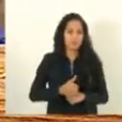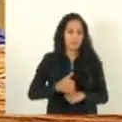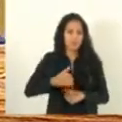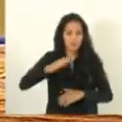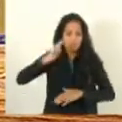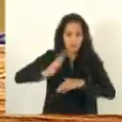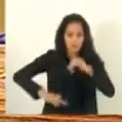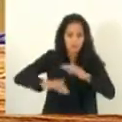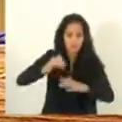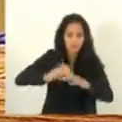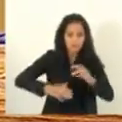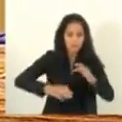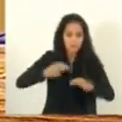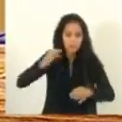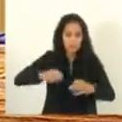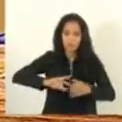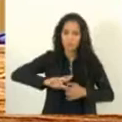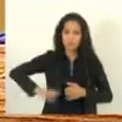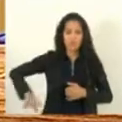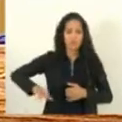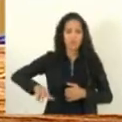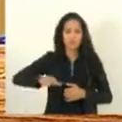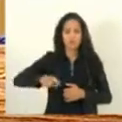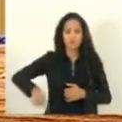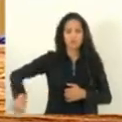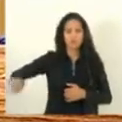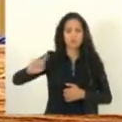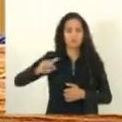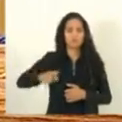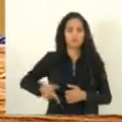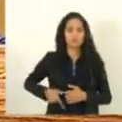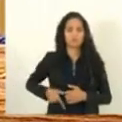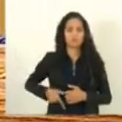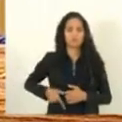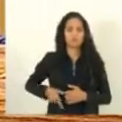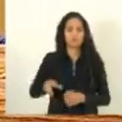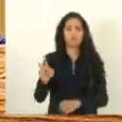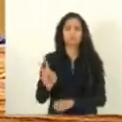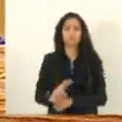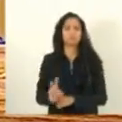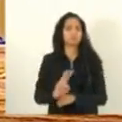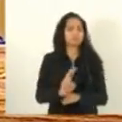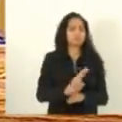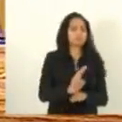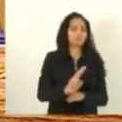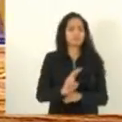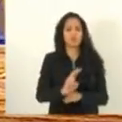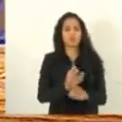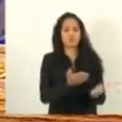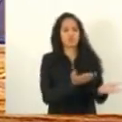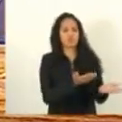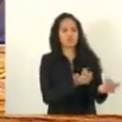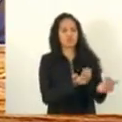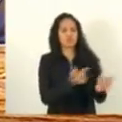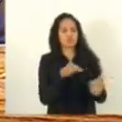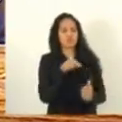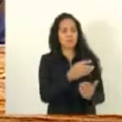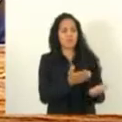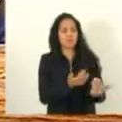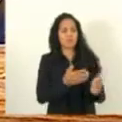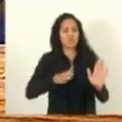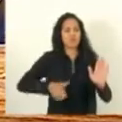profissionais fazendo escolta, e está fazendo escolta de jovem, mas de jovem